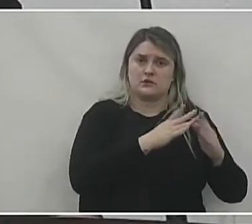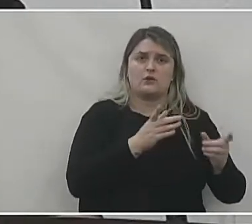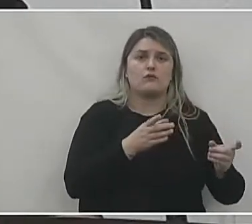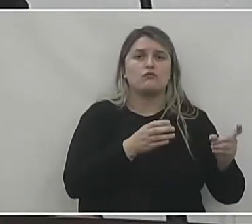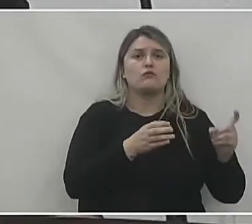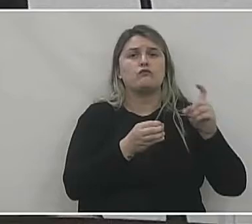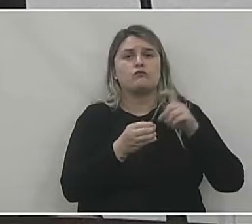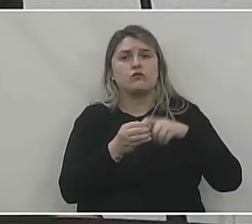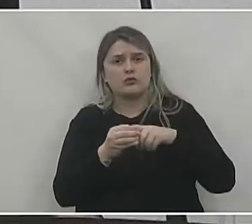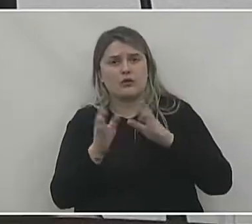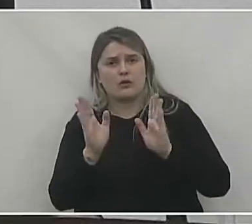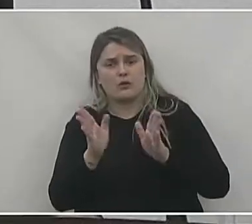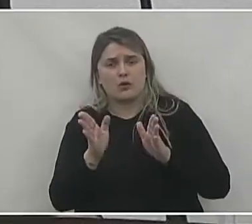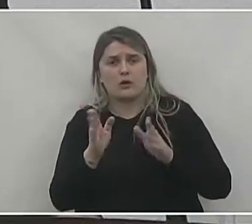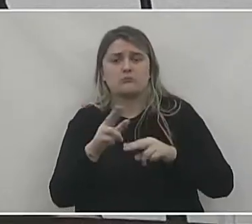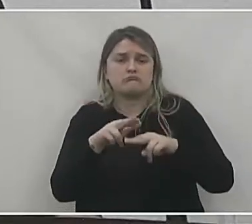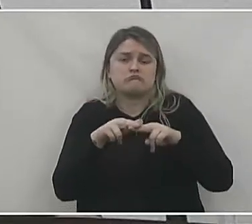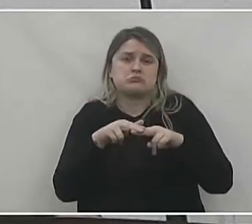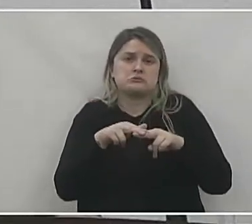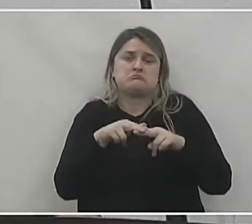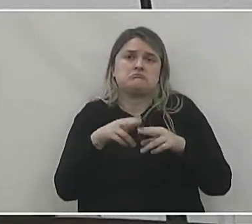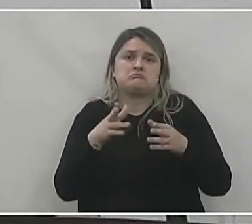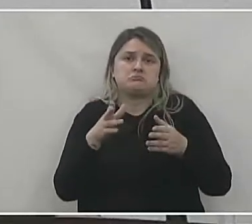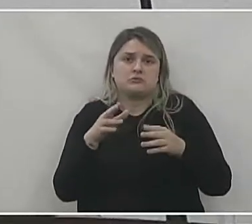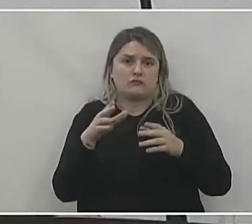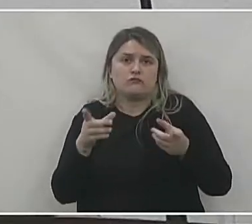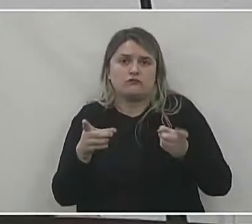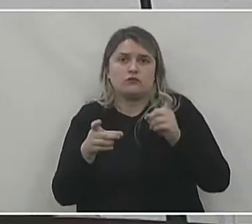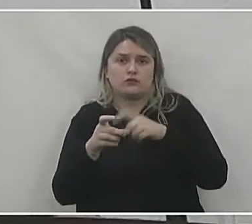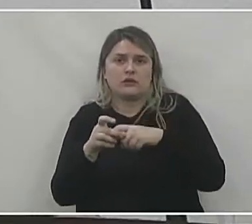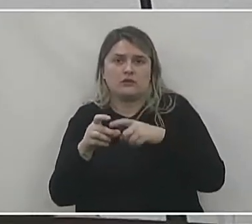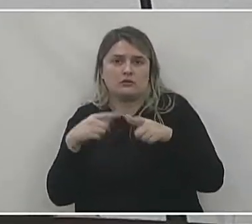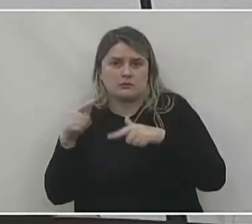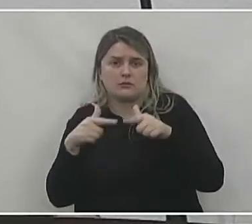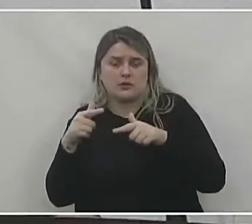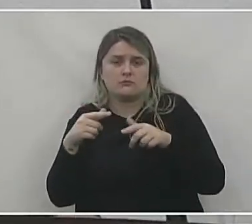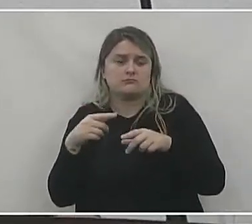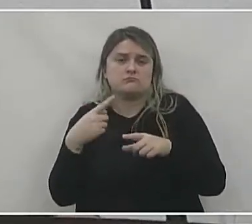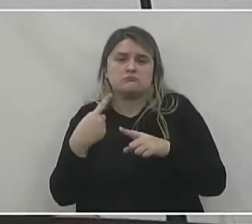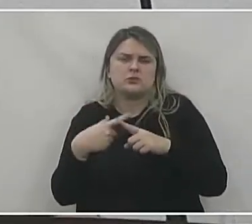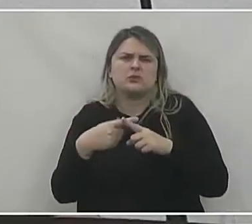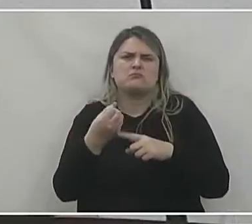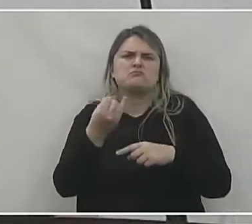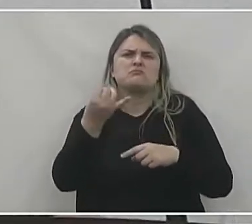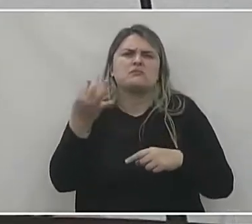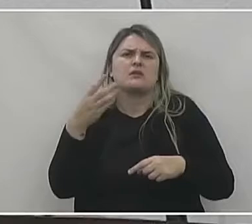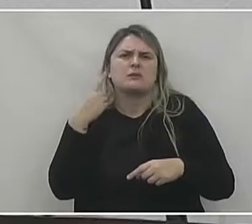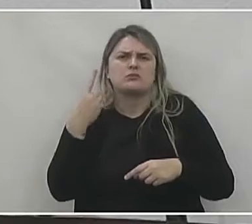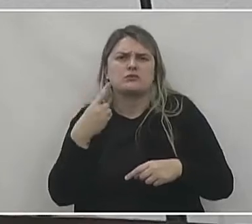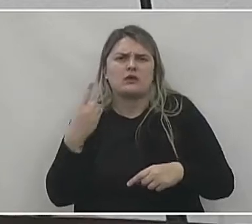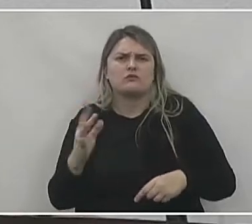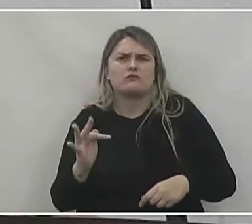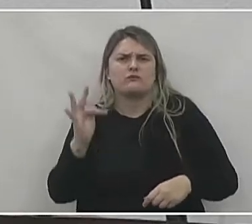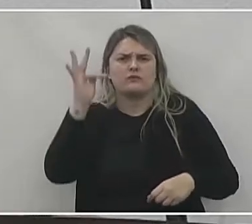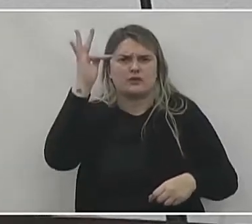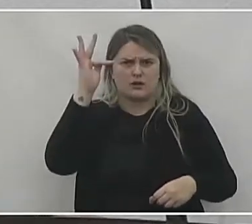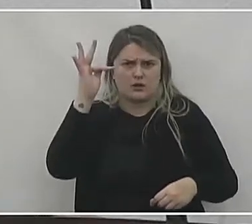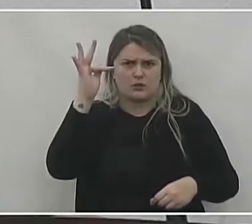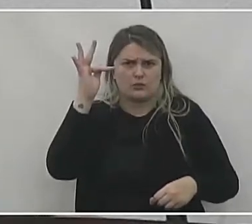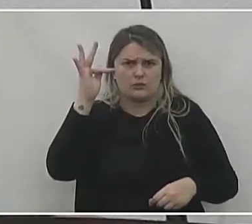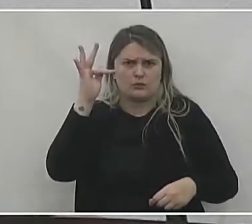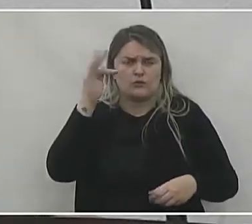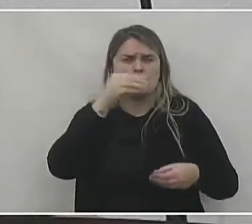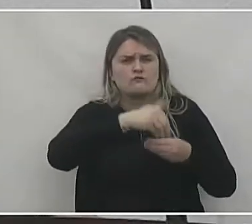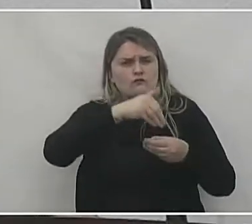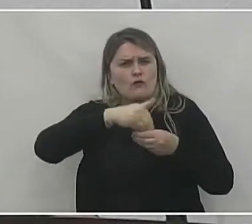por força, até porque eu achei, sinceramente, pelo número de deputados federais que